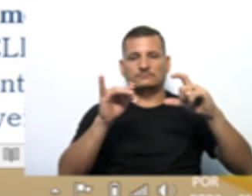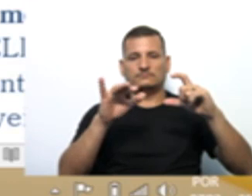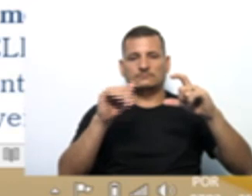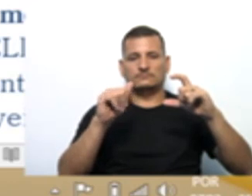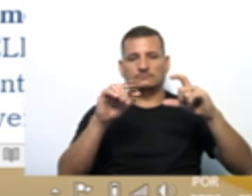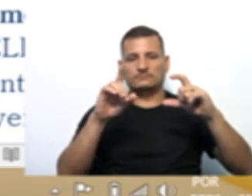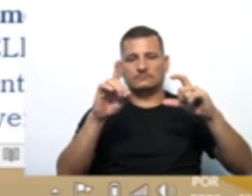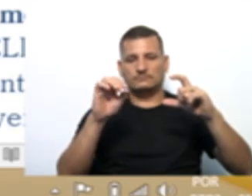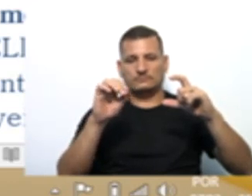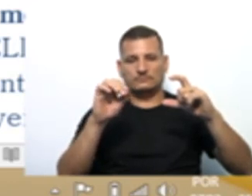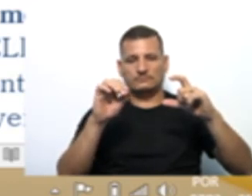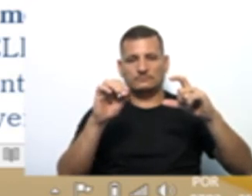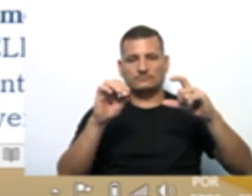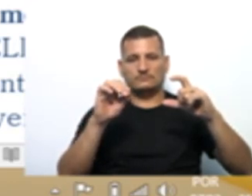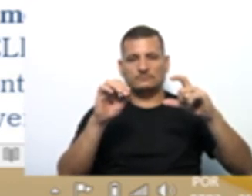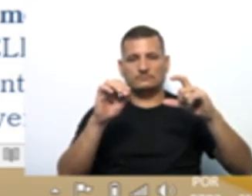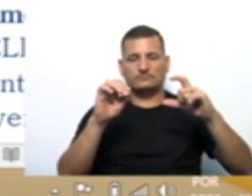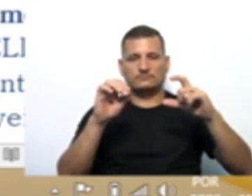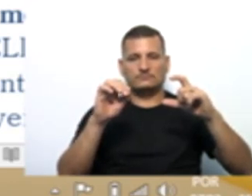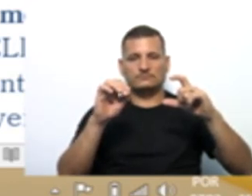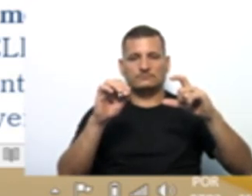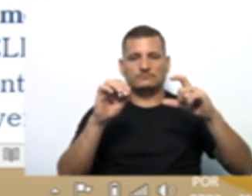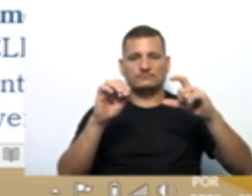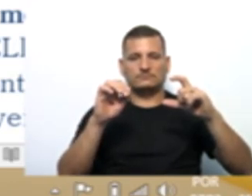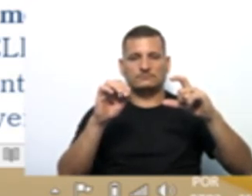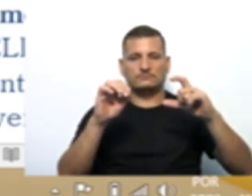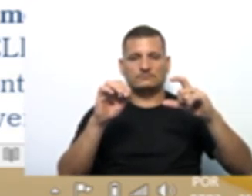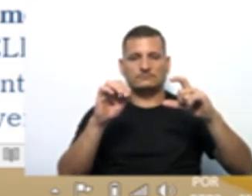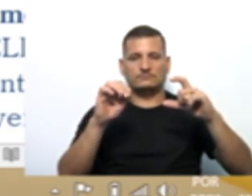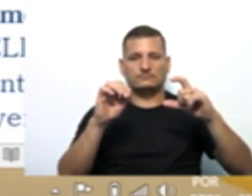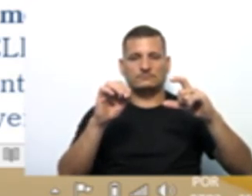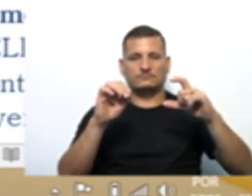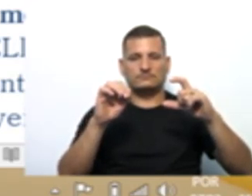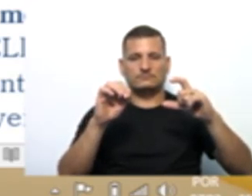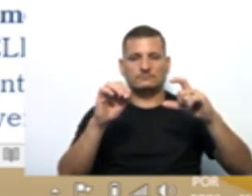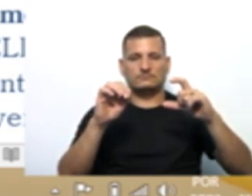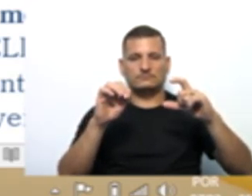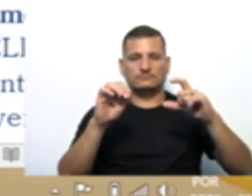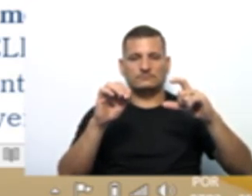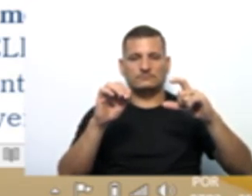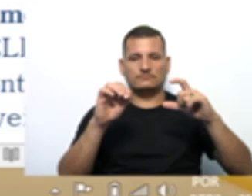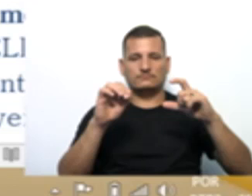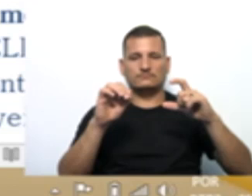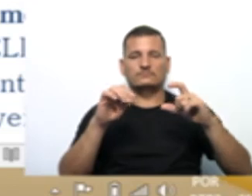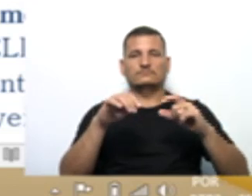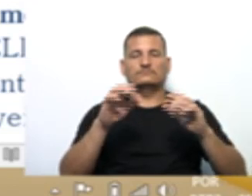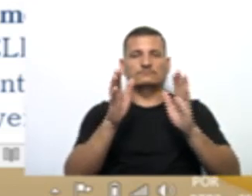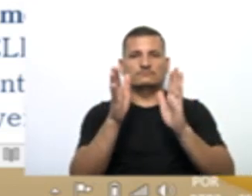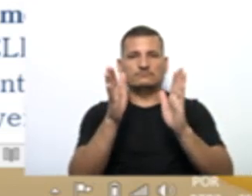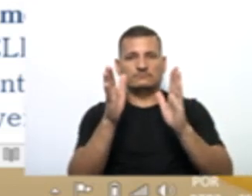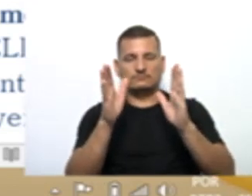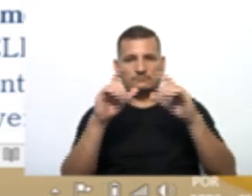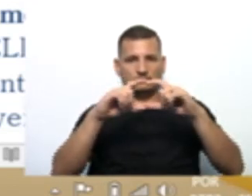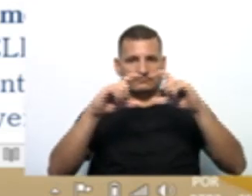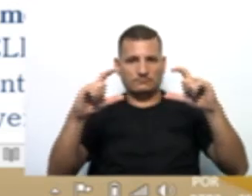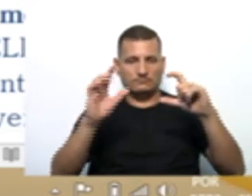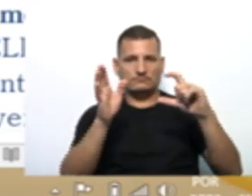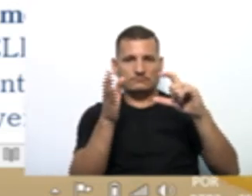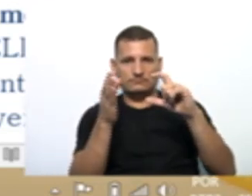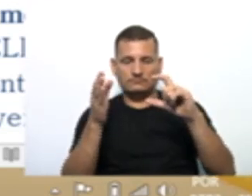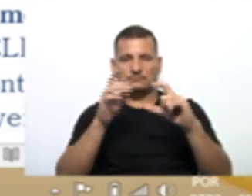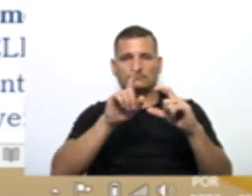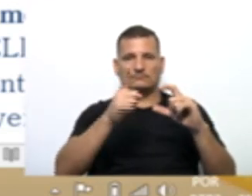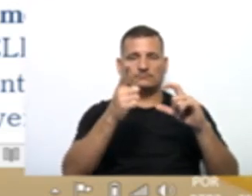texto, o recuo da primeira linha ou o parágrafo é de 1,25 e o